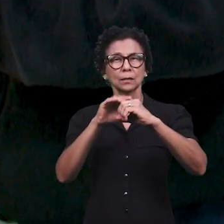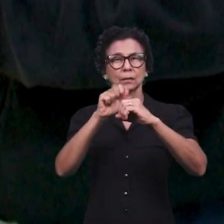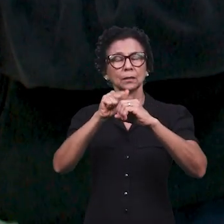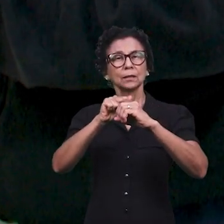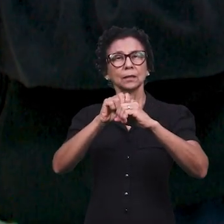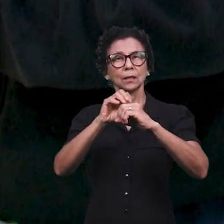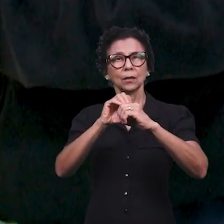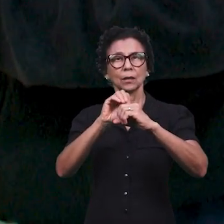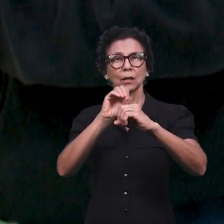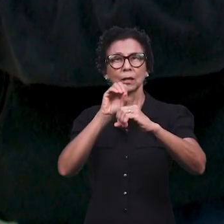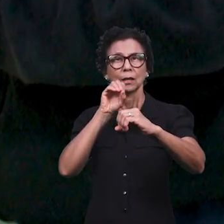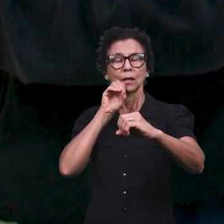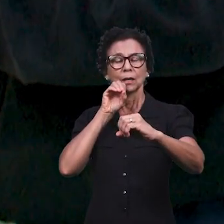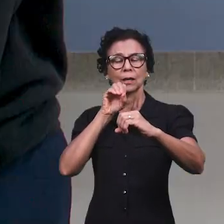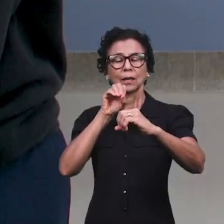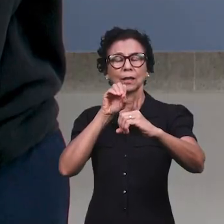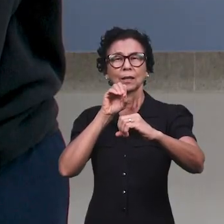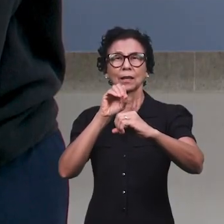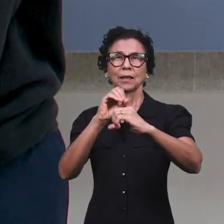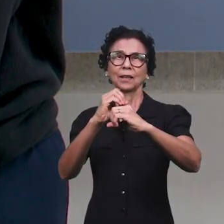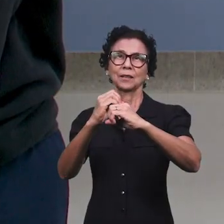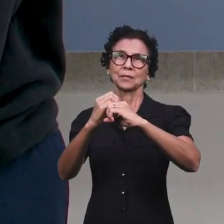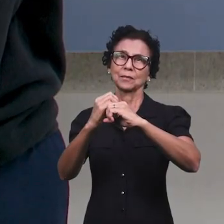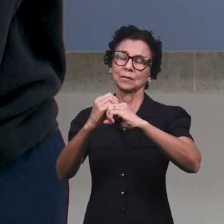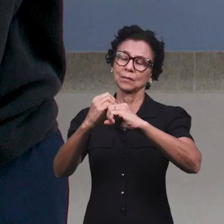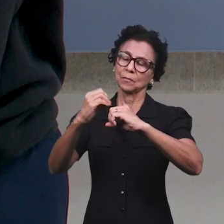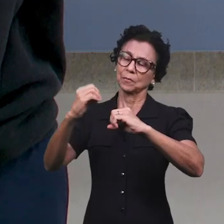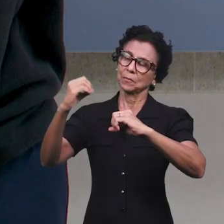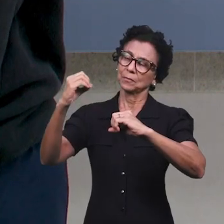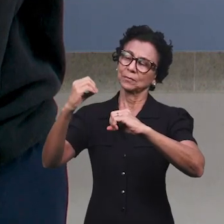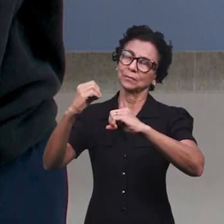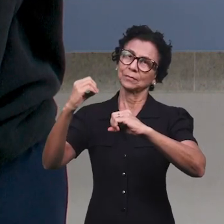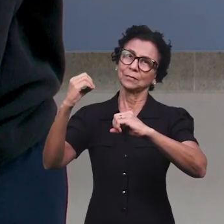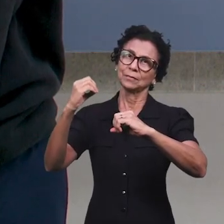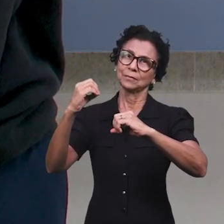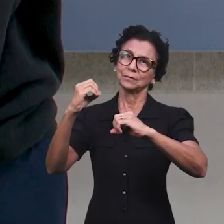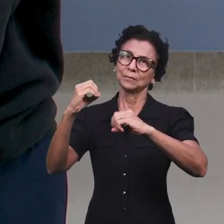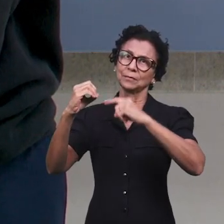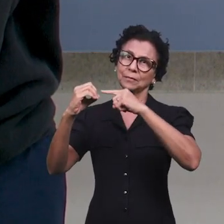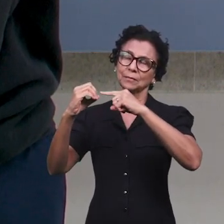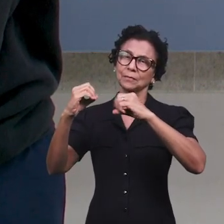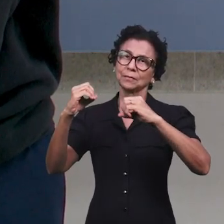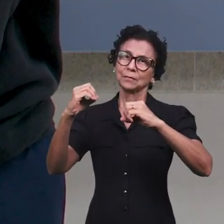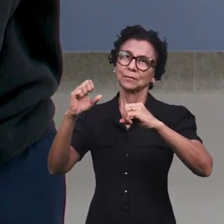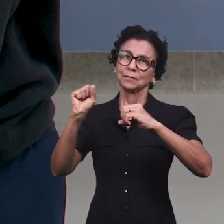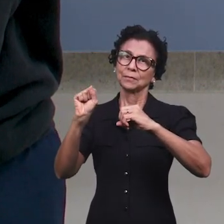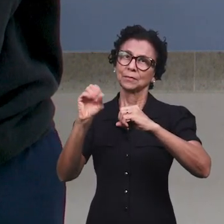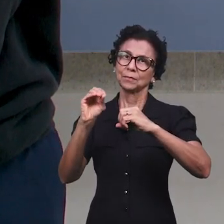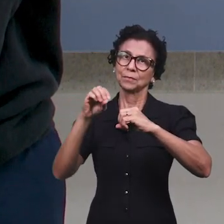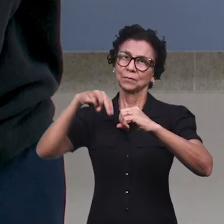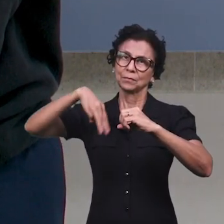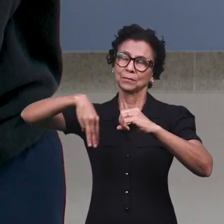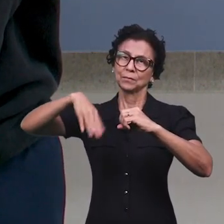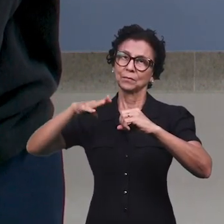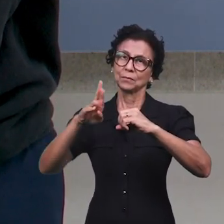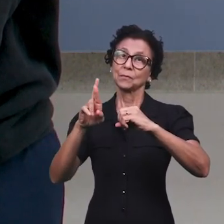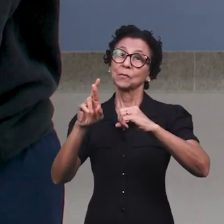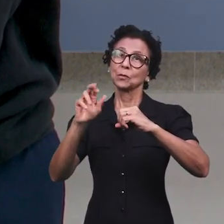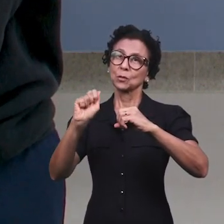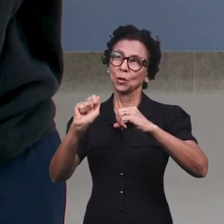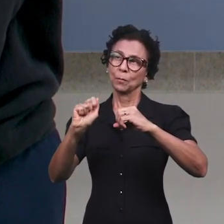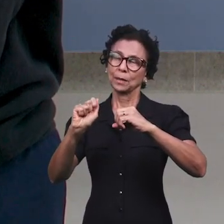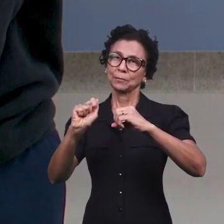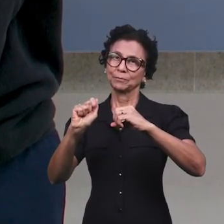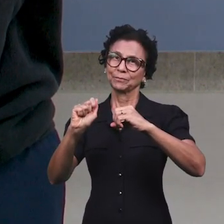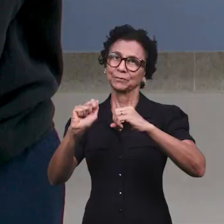silhueta do objeto. Só pela sombra a gente consegue ver que é um objeto circular. Então, esse objeto aqui é opaco, ele não